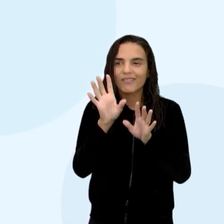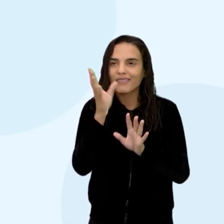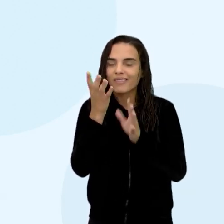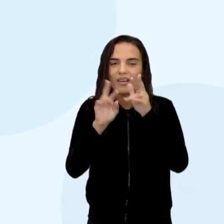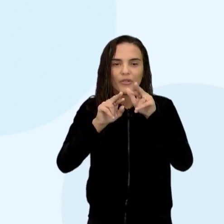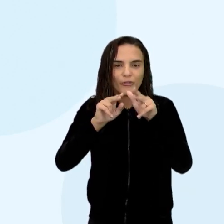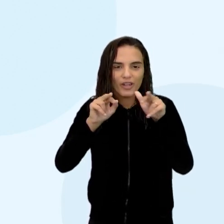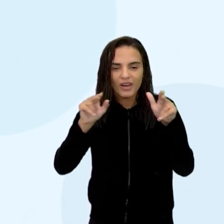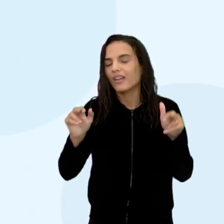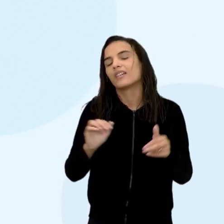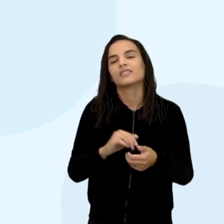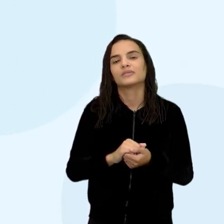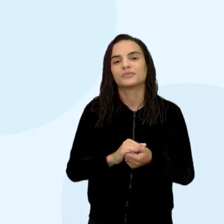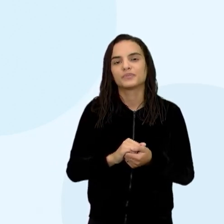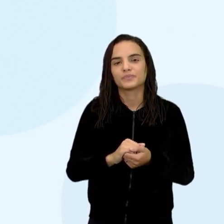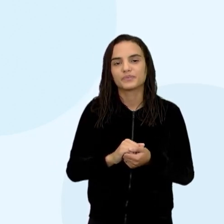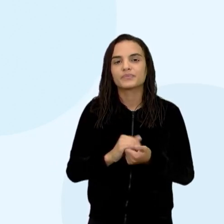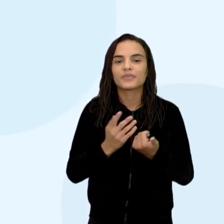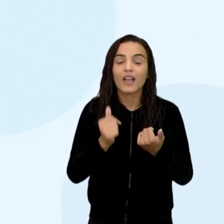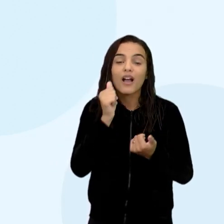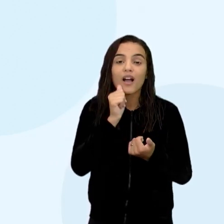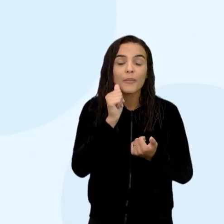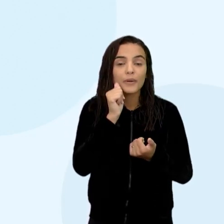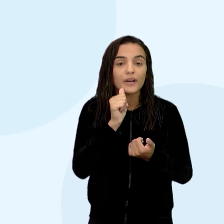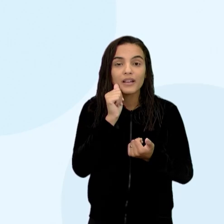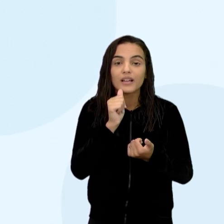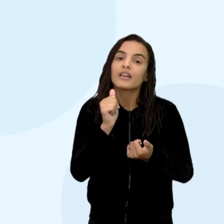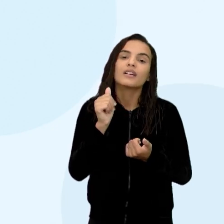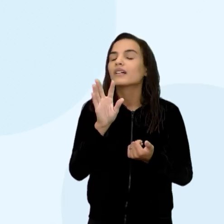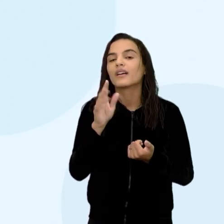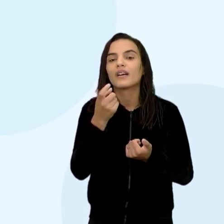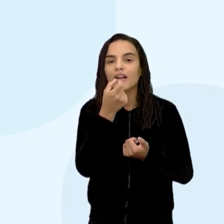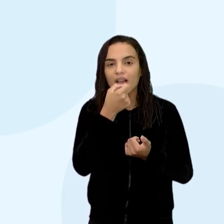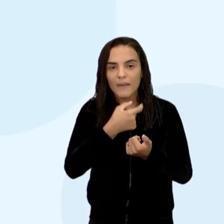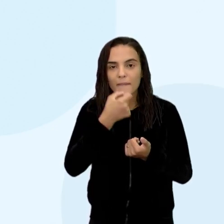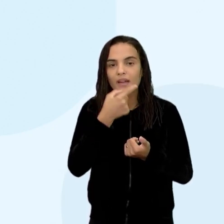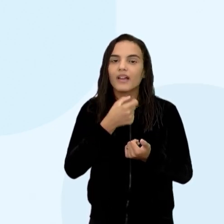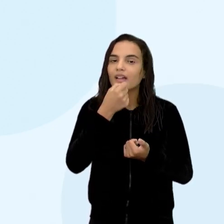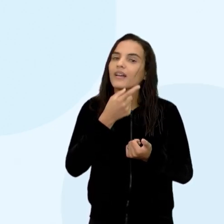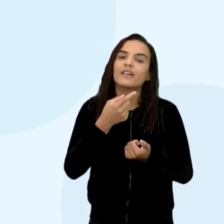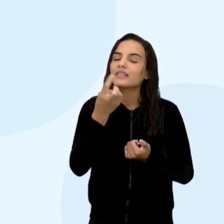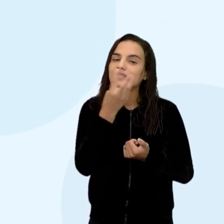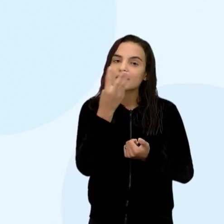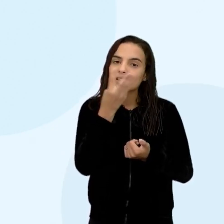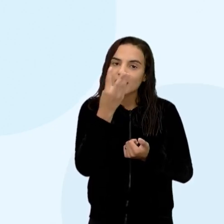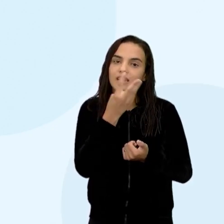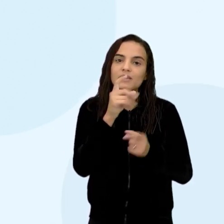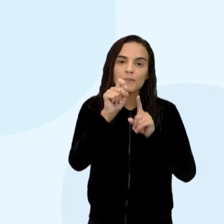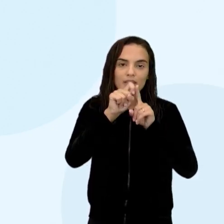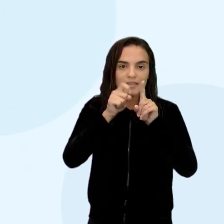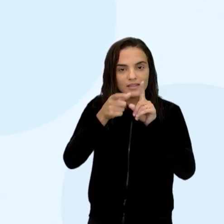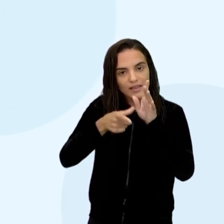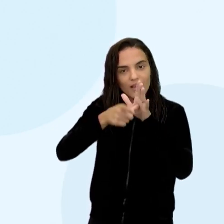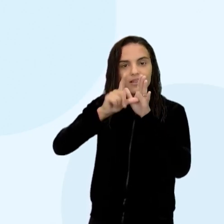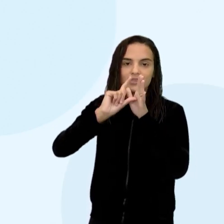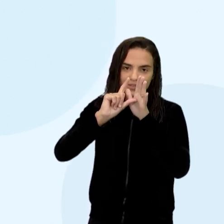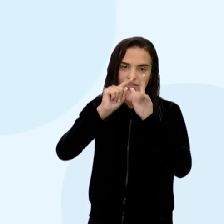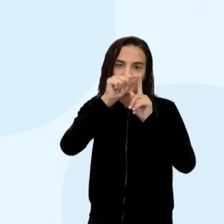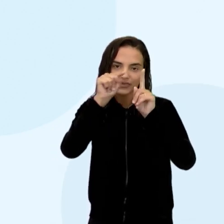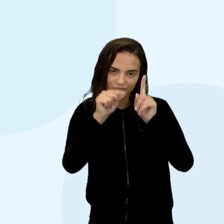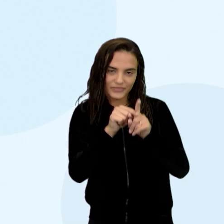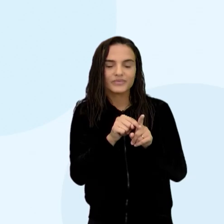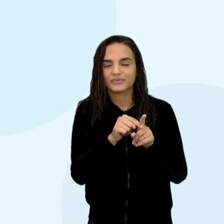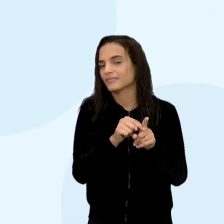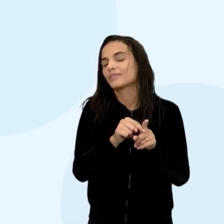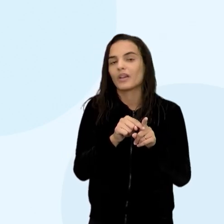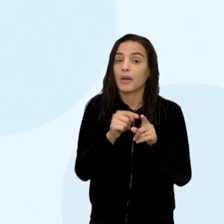falam muito sobre essa questão, e a mulher toma esse medicamento 3 meses antes de engravidar, por isso a importância do